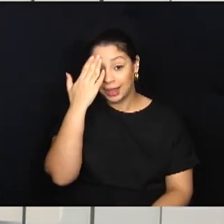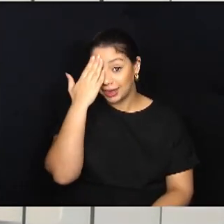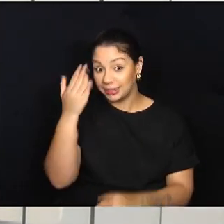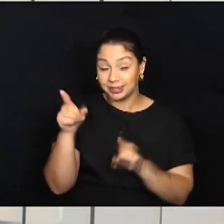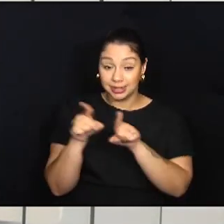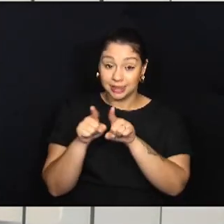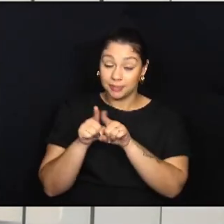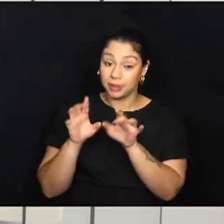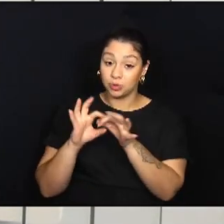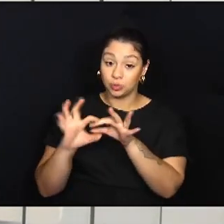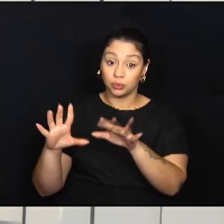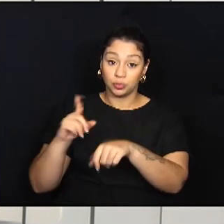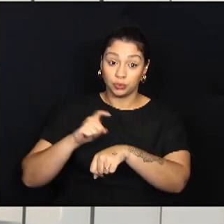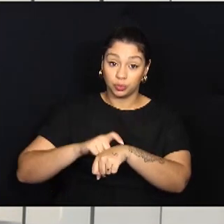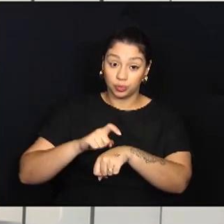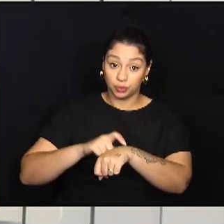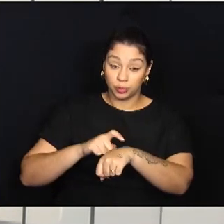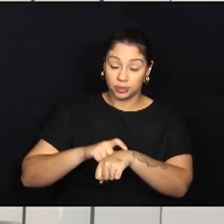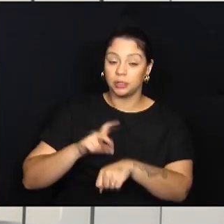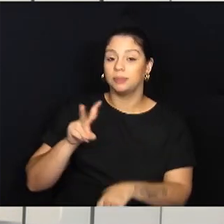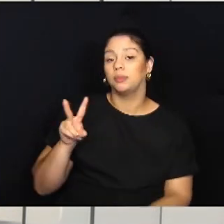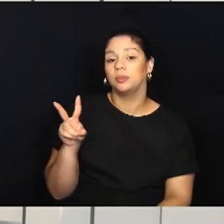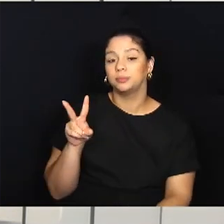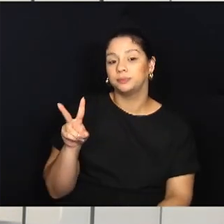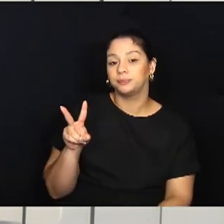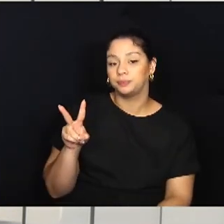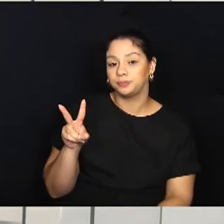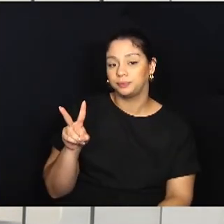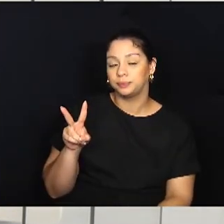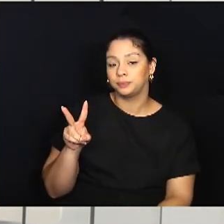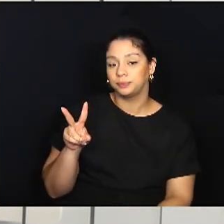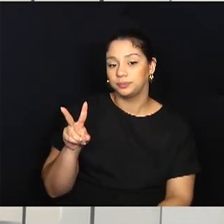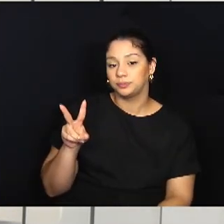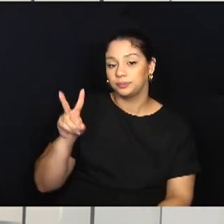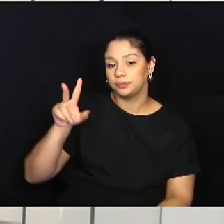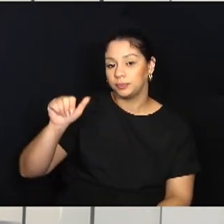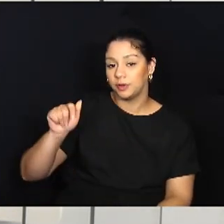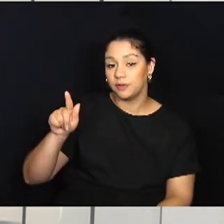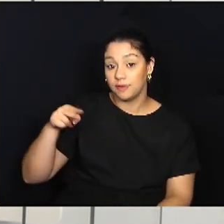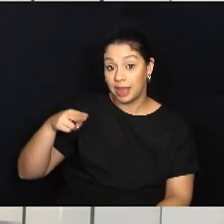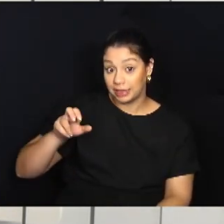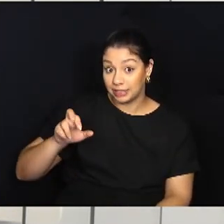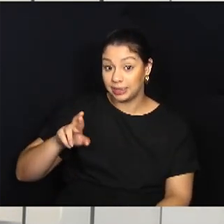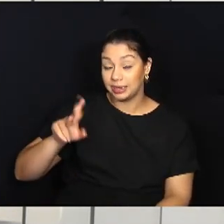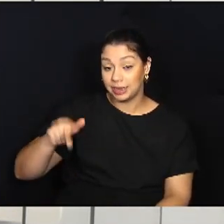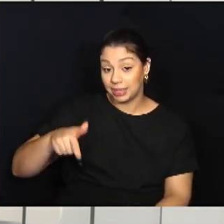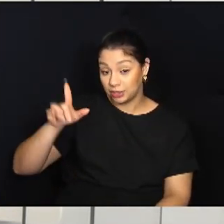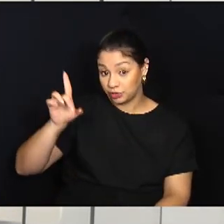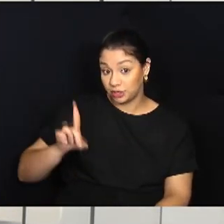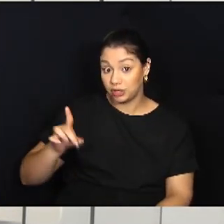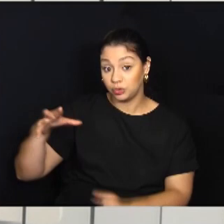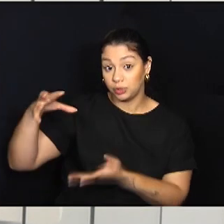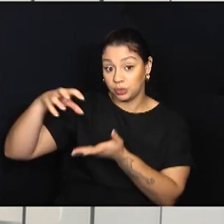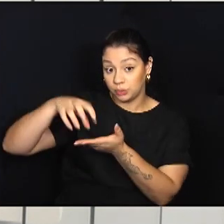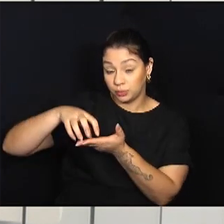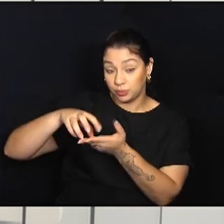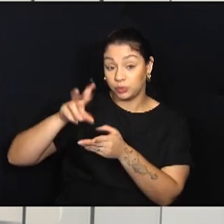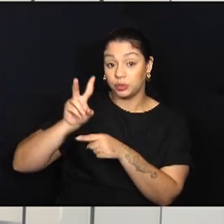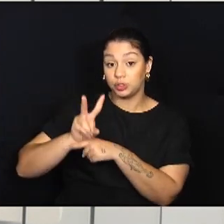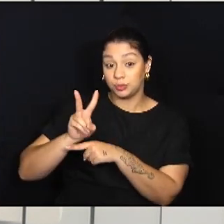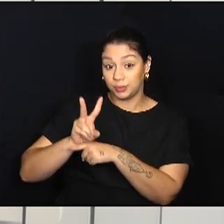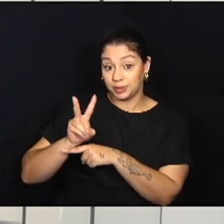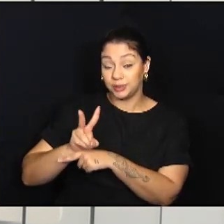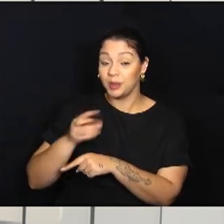a disponibilidade do tempo, as informações que foram passadas aqui pelo Wagner Bellini, ele que é diretor do Departamento de Proteção